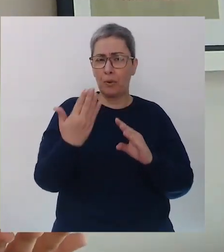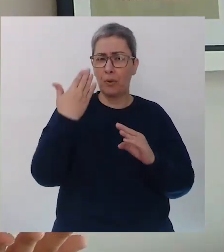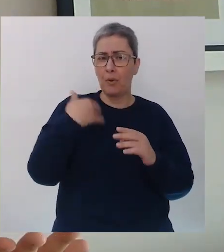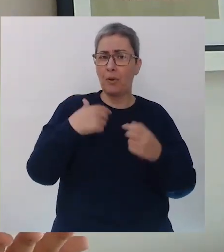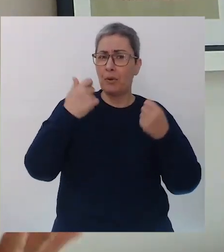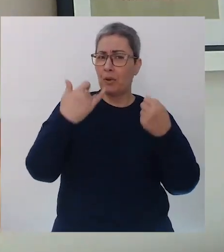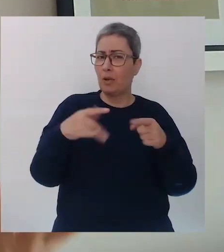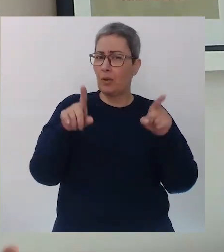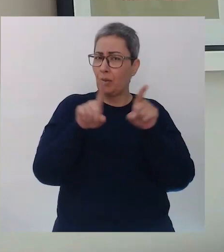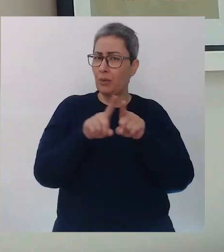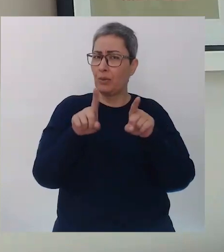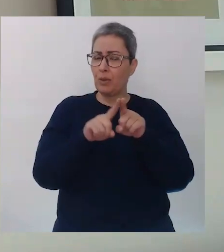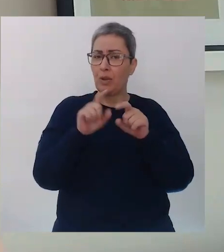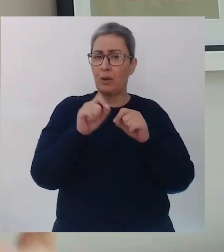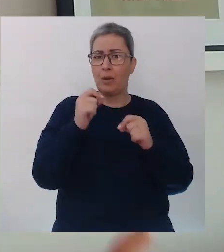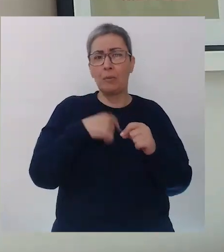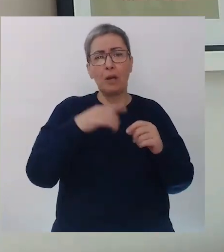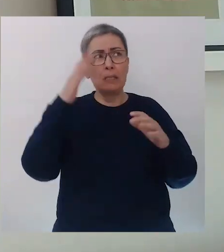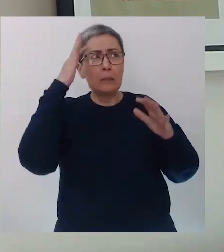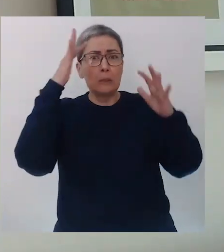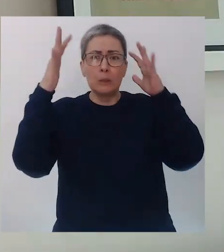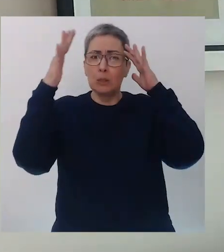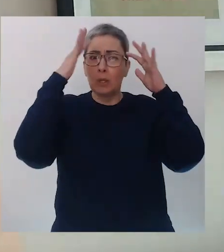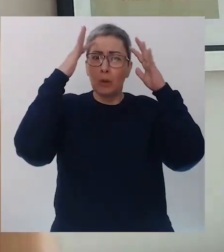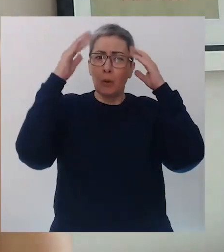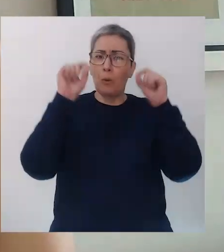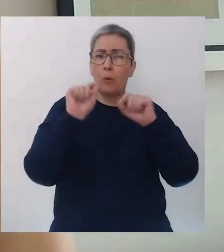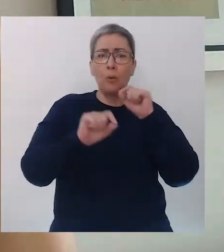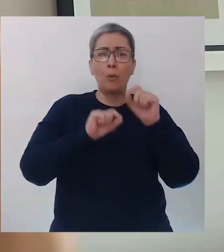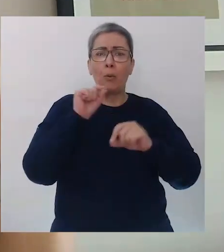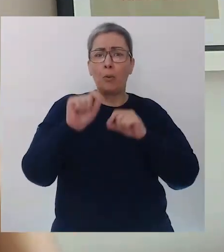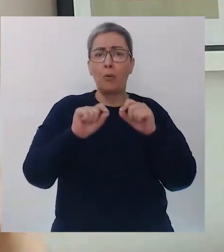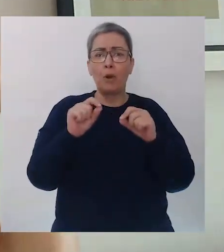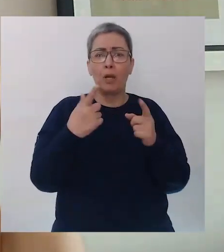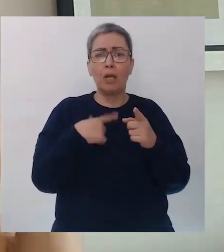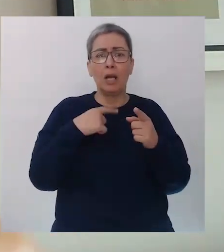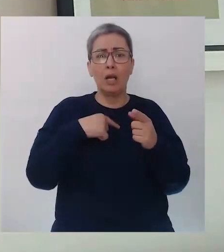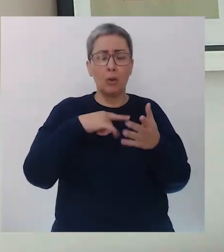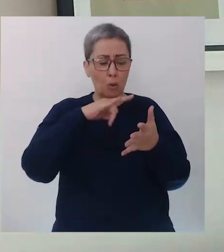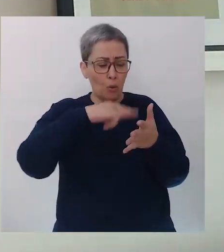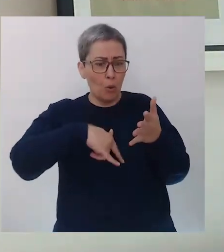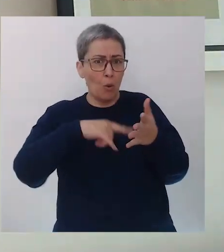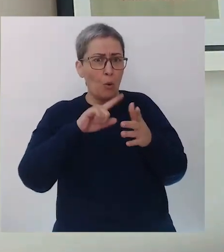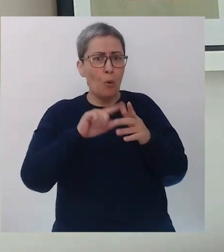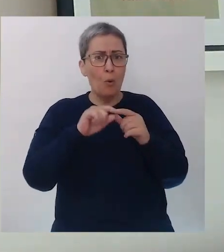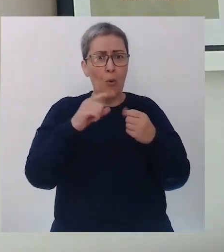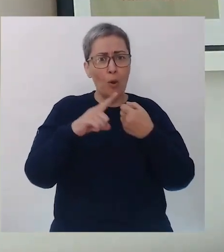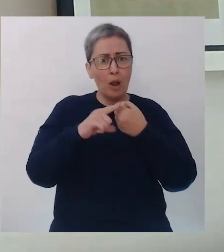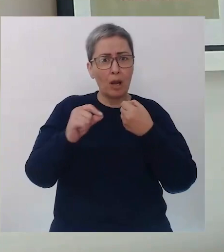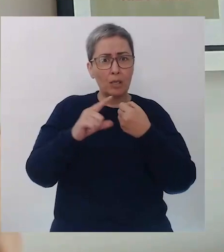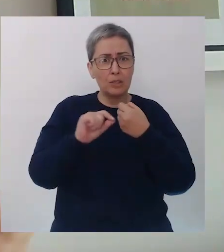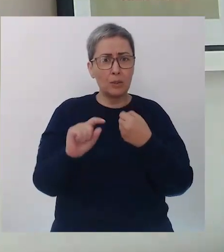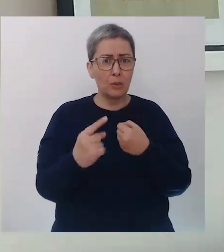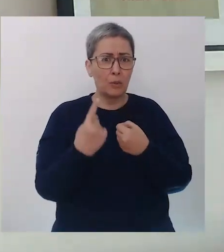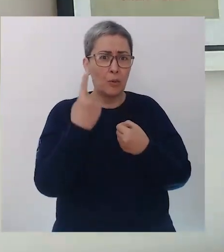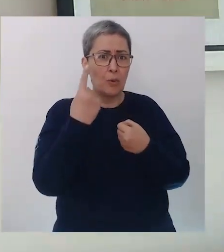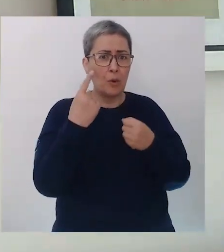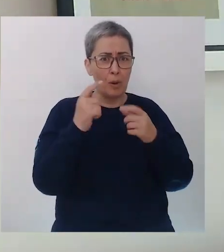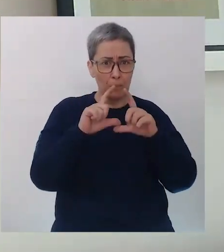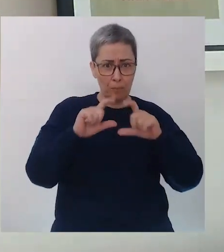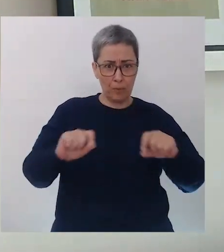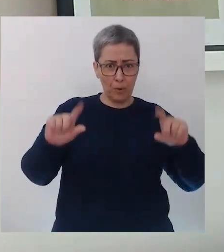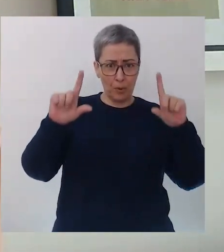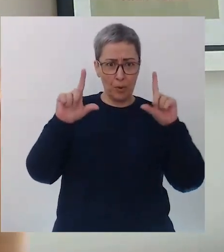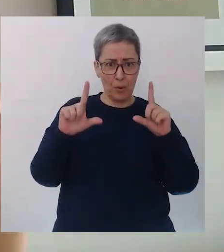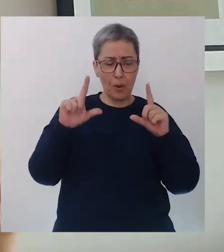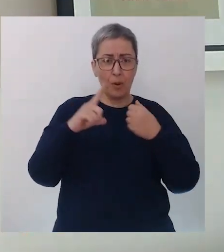programa anterior, que eu tinha falado também que a gente ia refletir um pouquinho sobre o que estava escrito lá no artigo